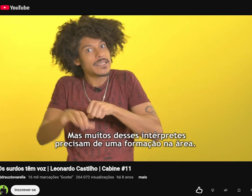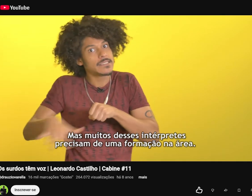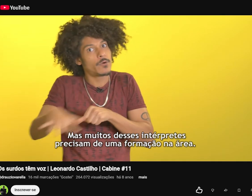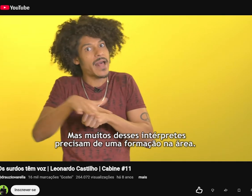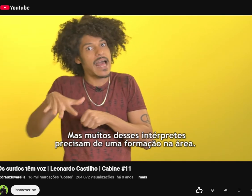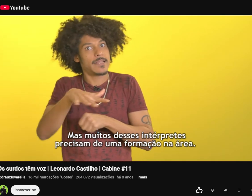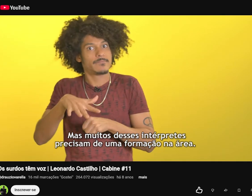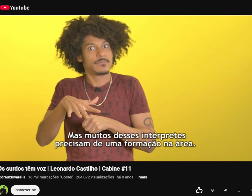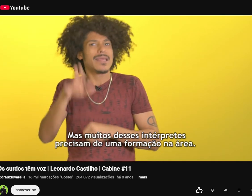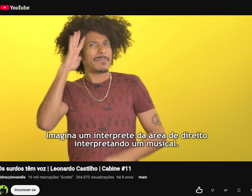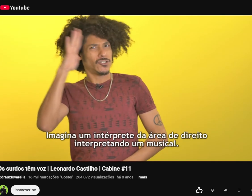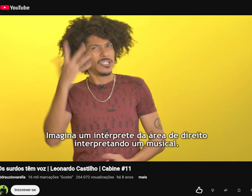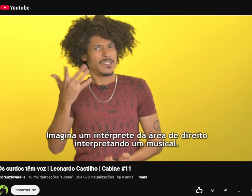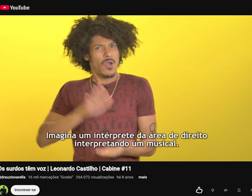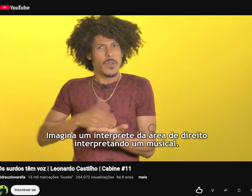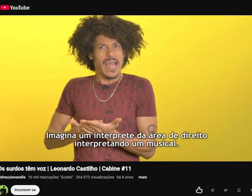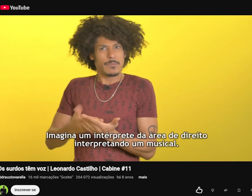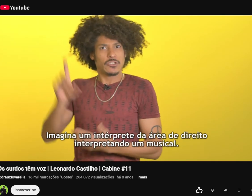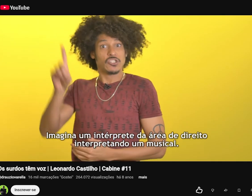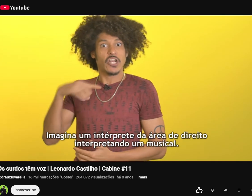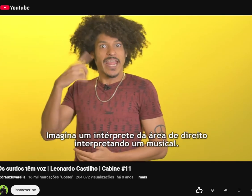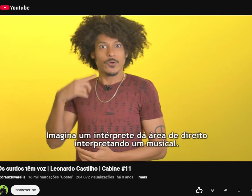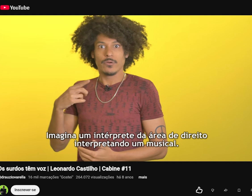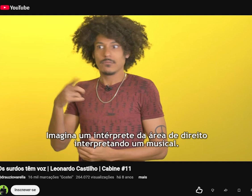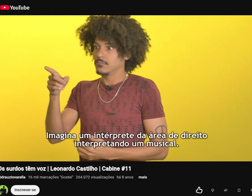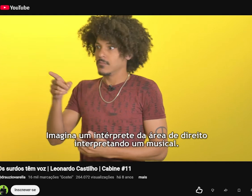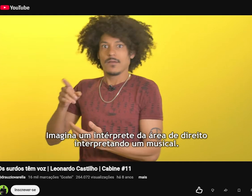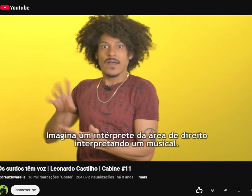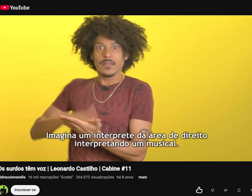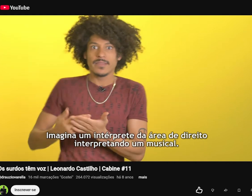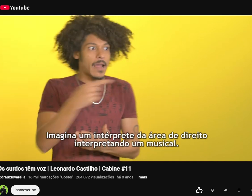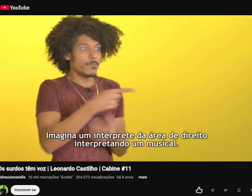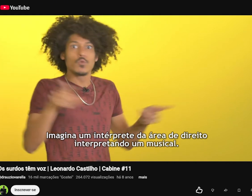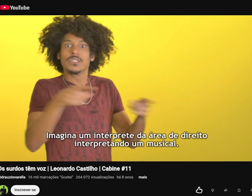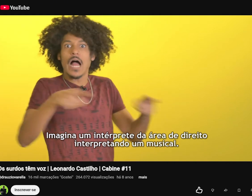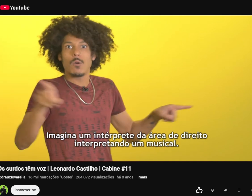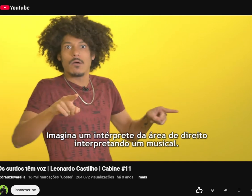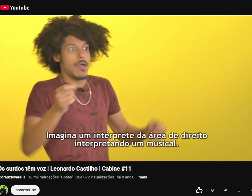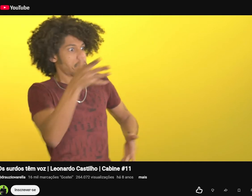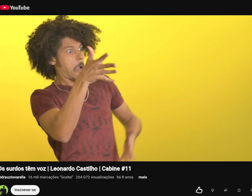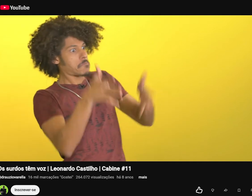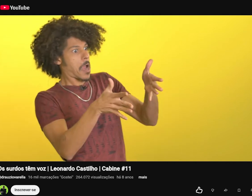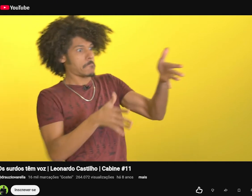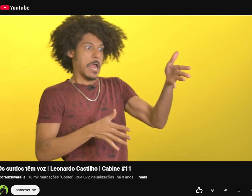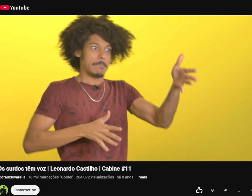de formação para a área. Imagina o intérprete de direito a interpretar musical.